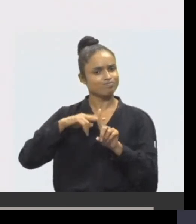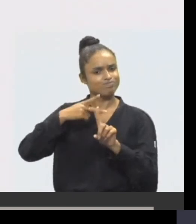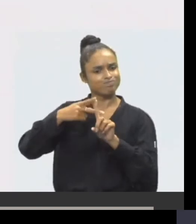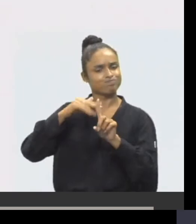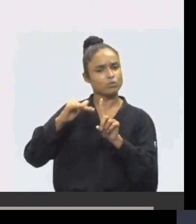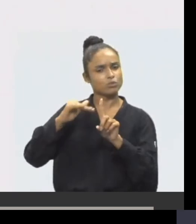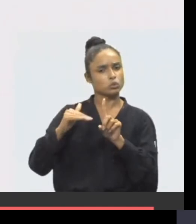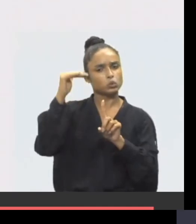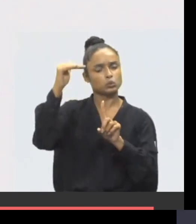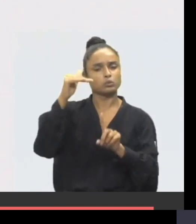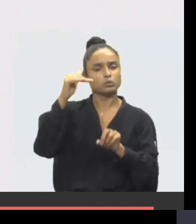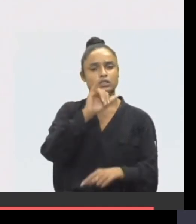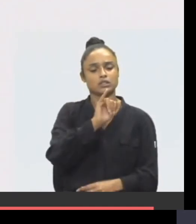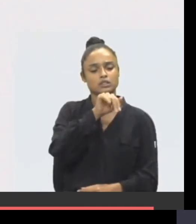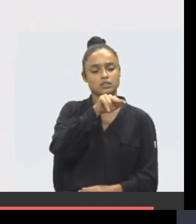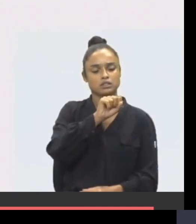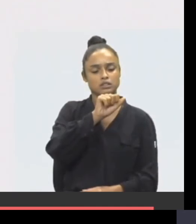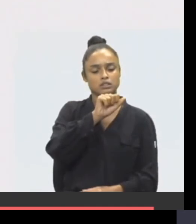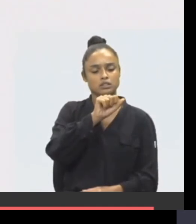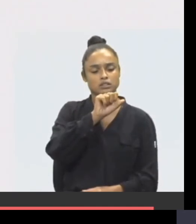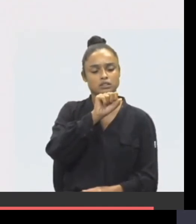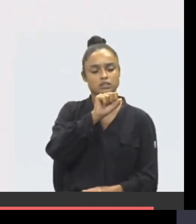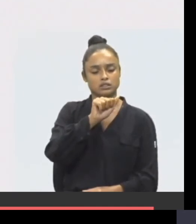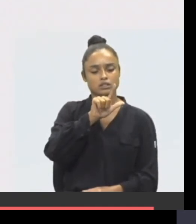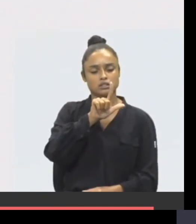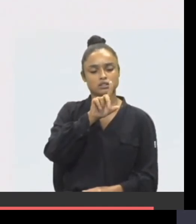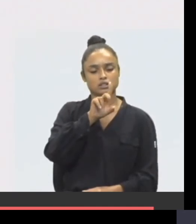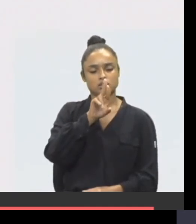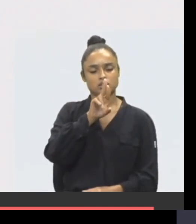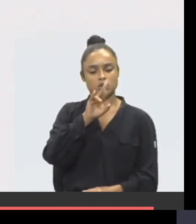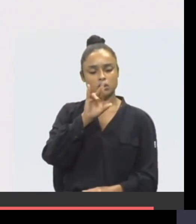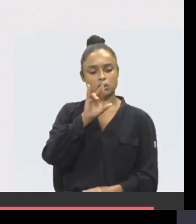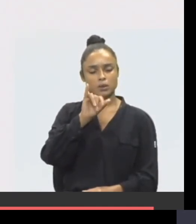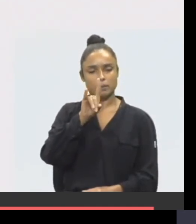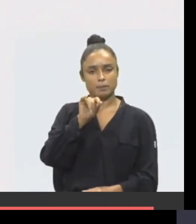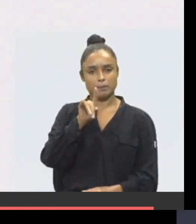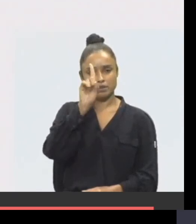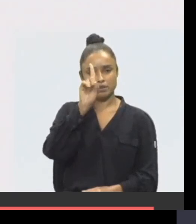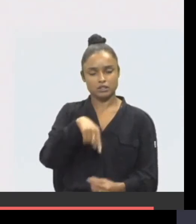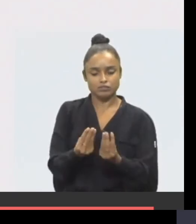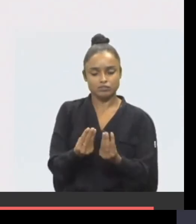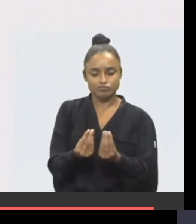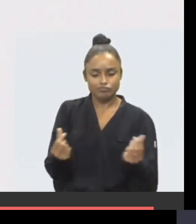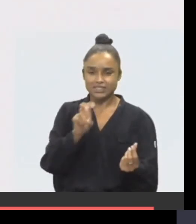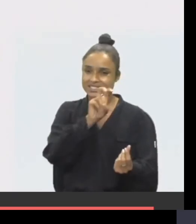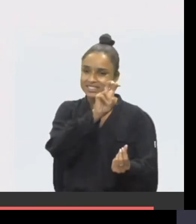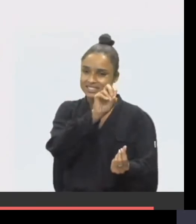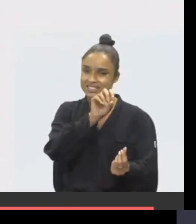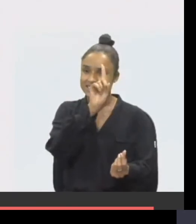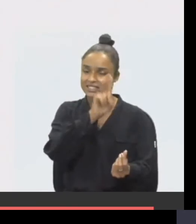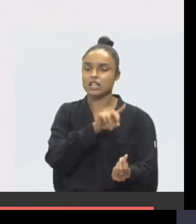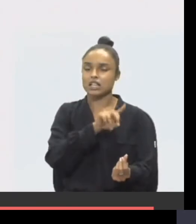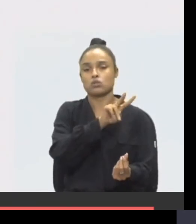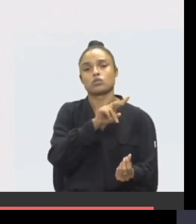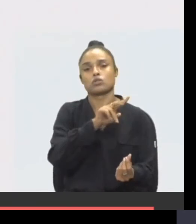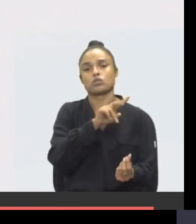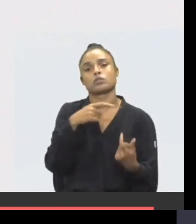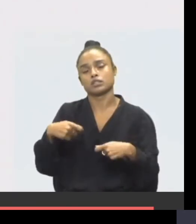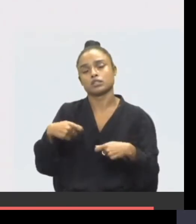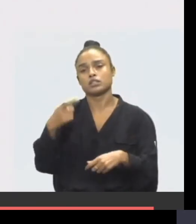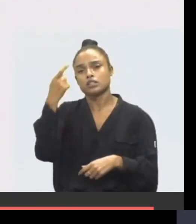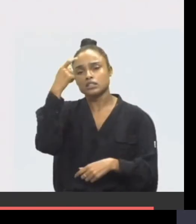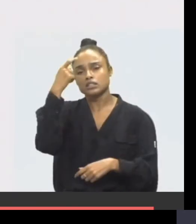solubilidade. Então, se o ponto de solubilidade é 42, se eu quiser dissolver 50, eu vou ter que alterar uma característica da solução, como, por